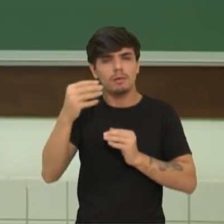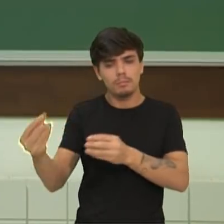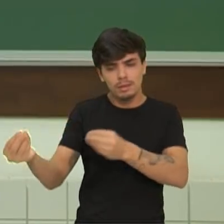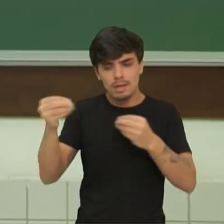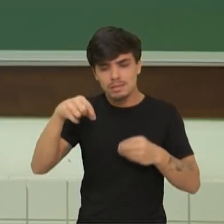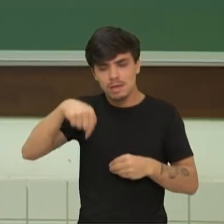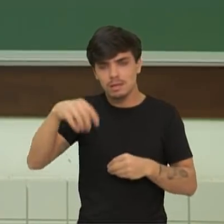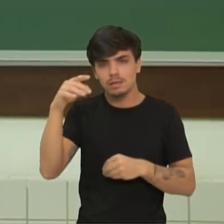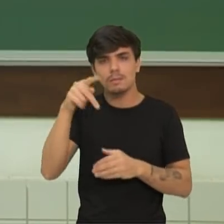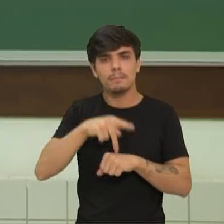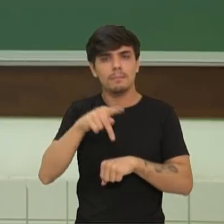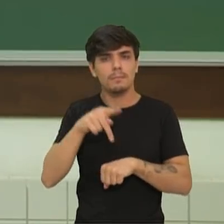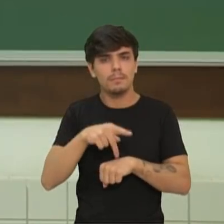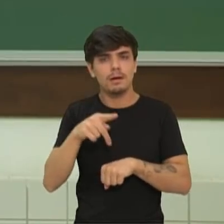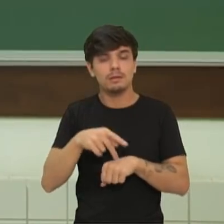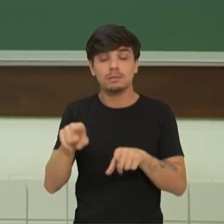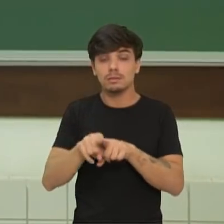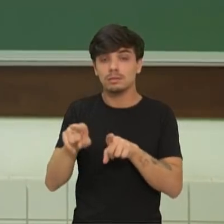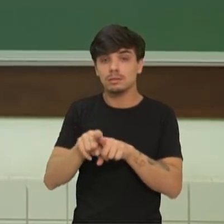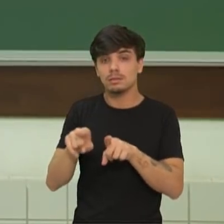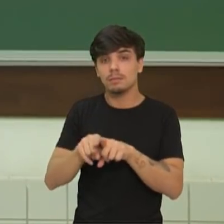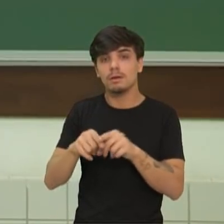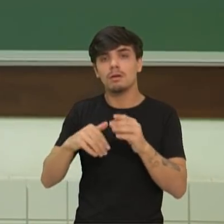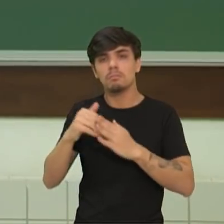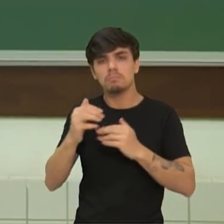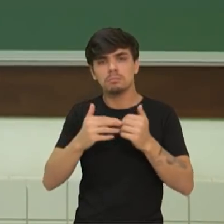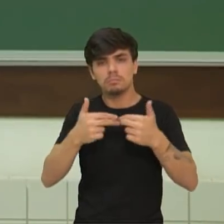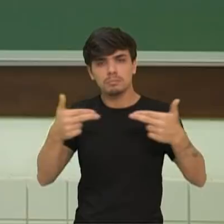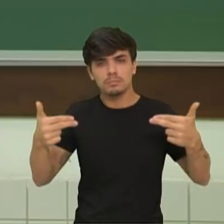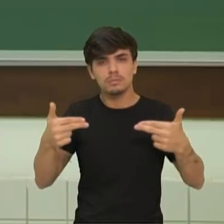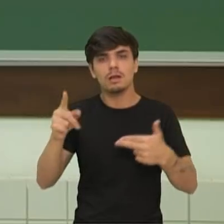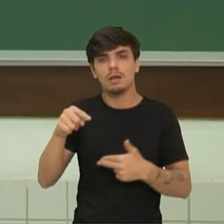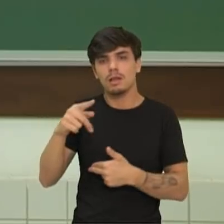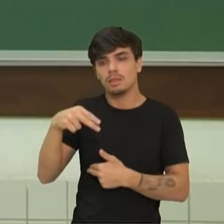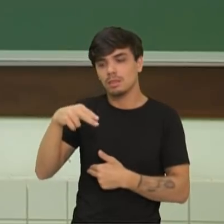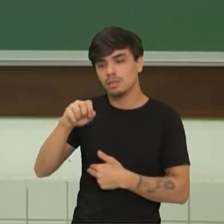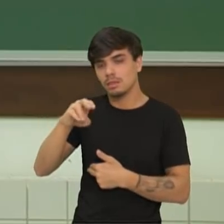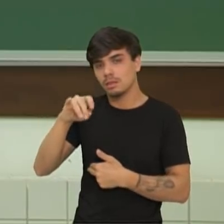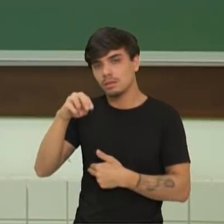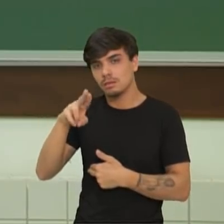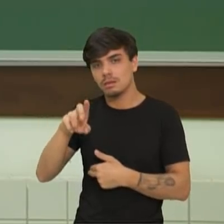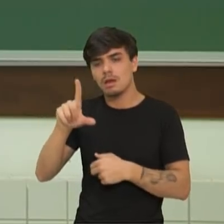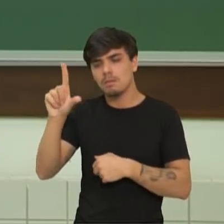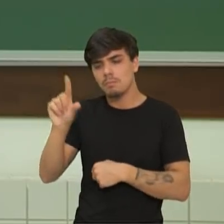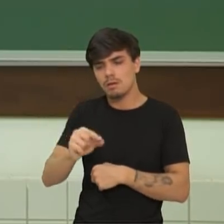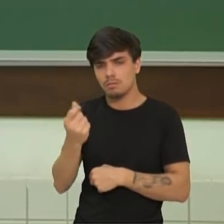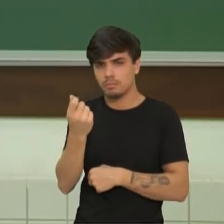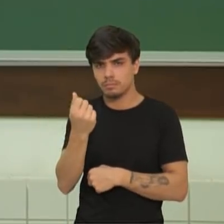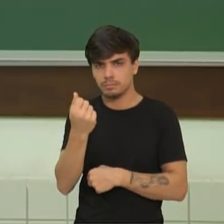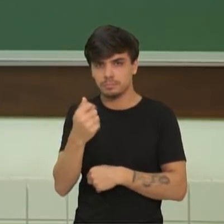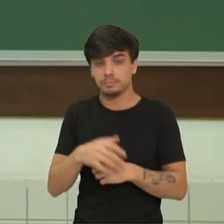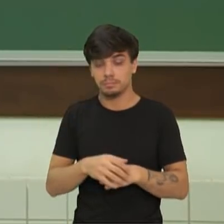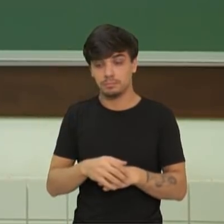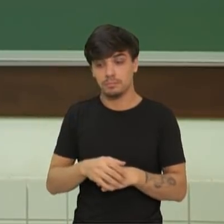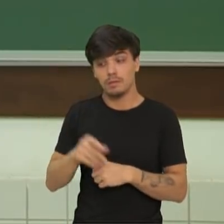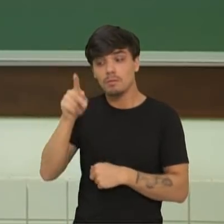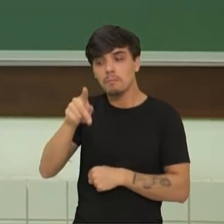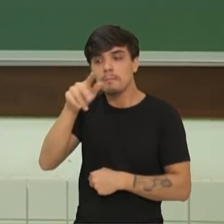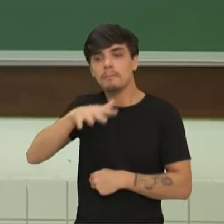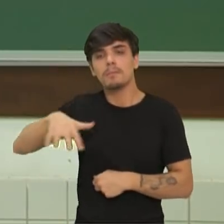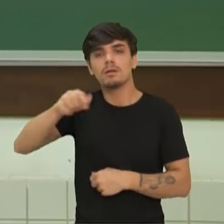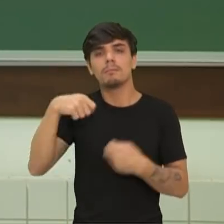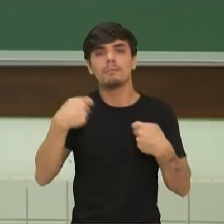país. E os produtos nacionais, claro, os impostos eram menores. O que acontecia? A população preferia comprar os